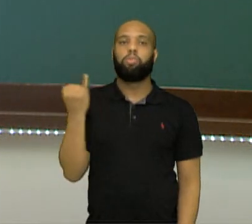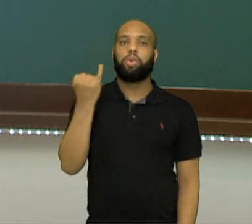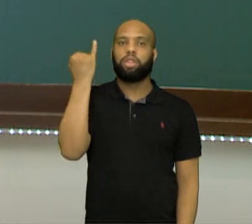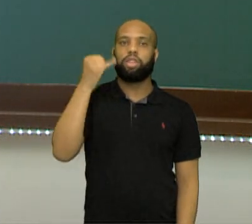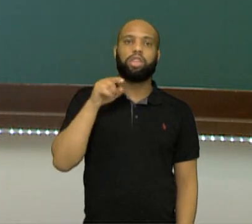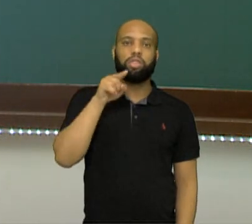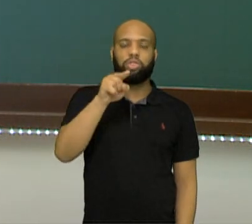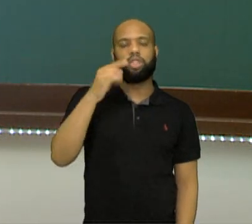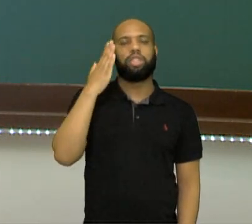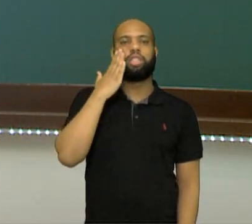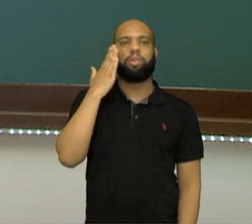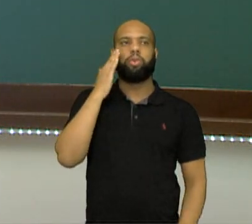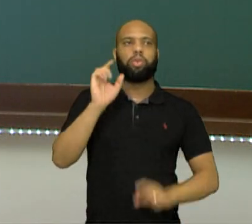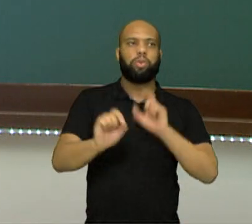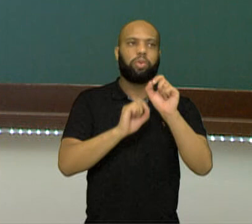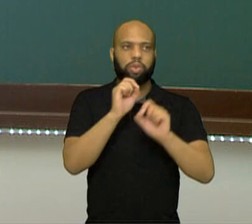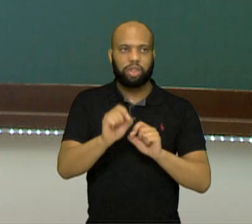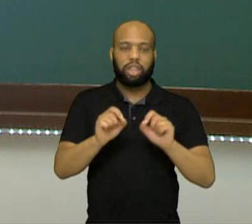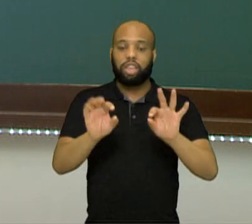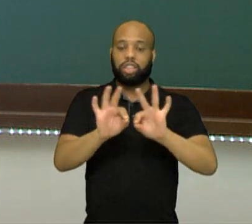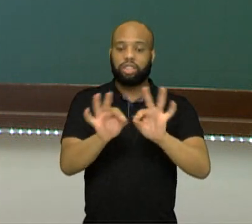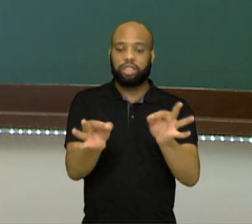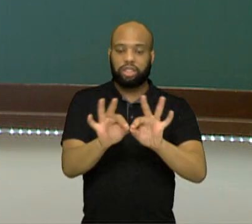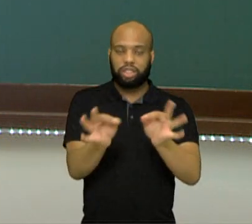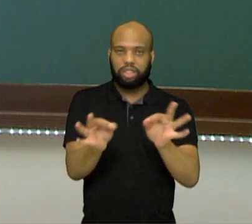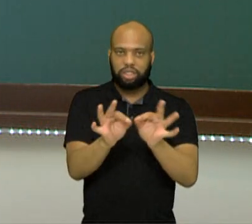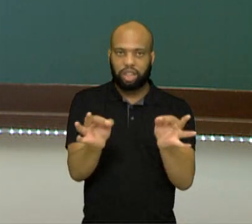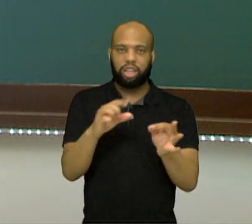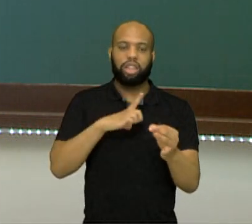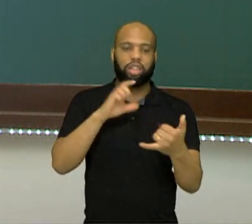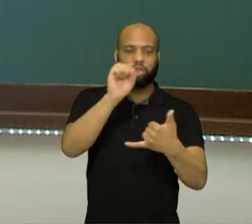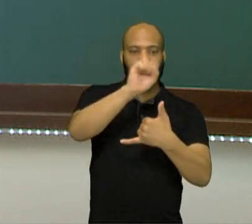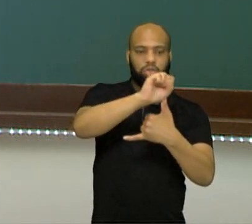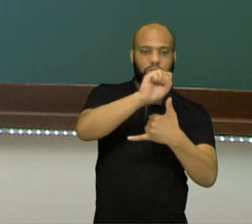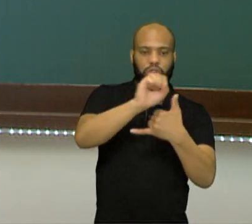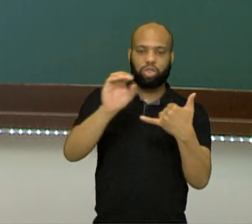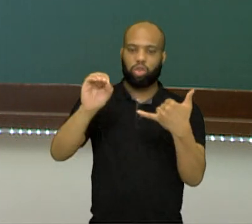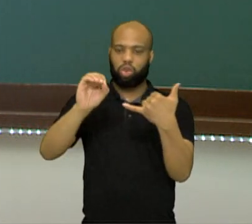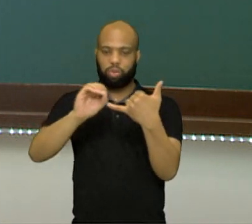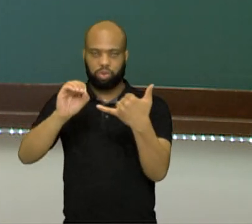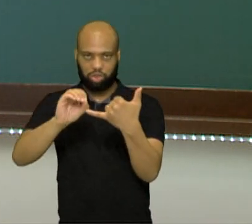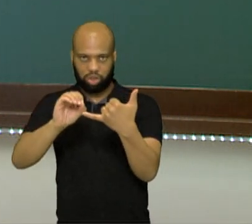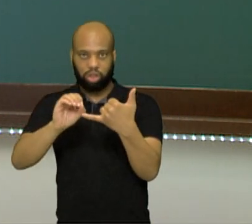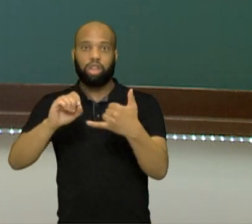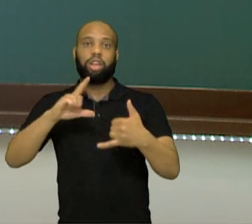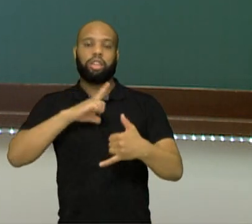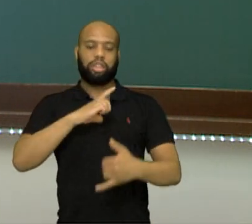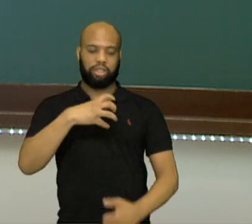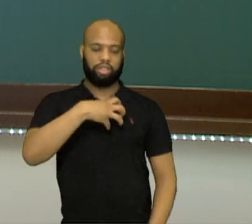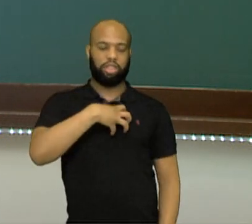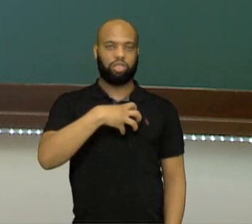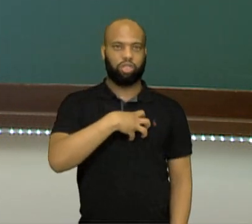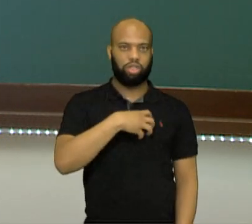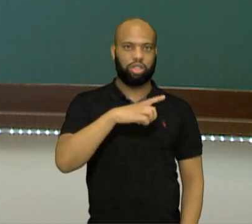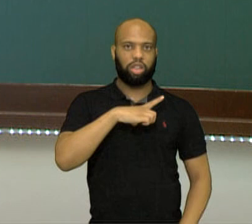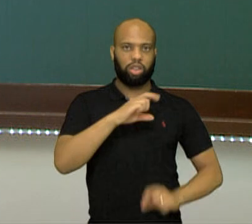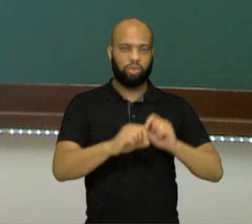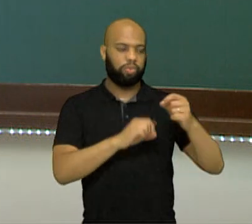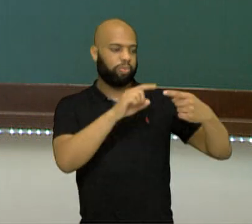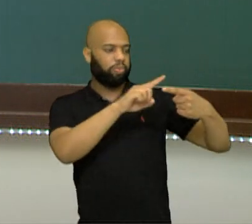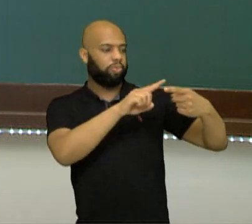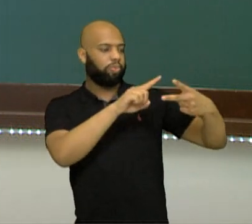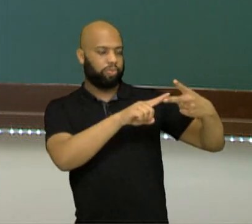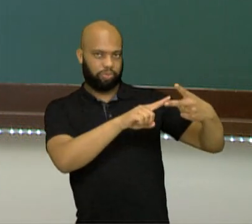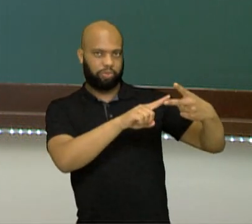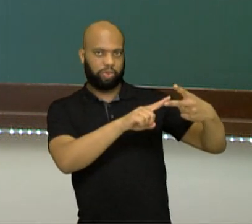terem essa noção que, sintaticamente, sujeito e objeto é uma coisa e, semanticamente, agente e paciente é